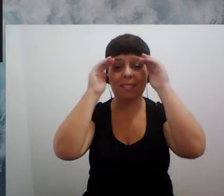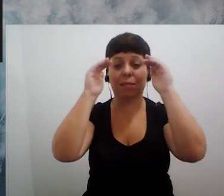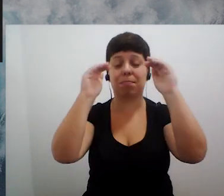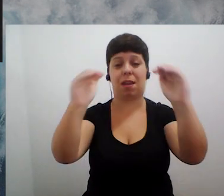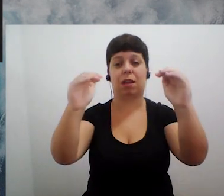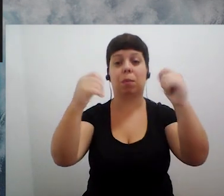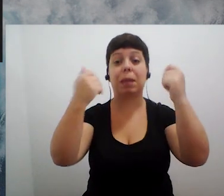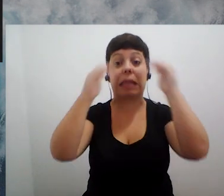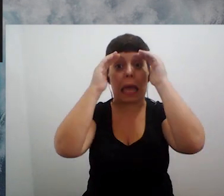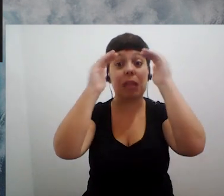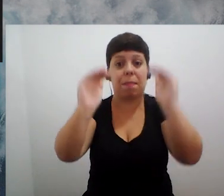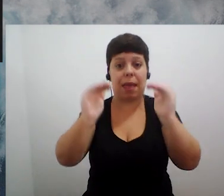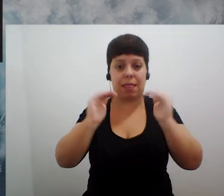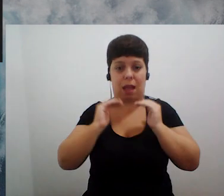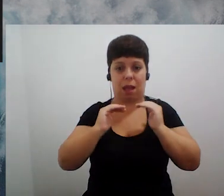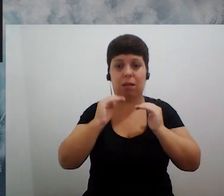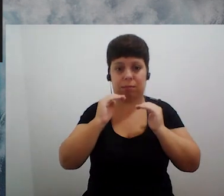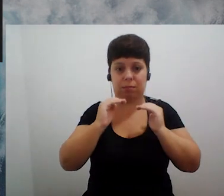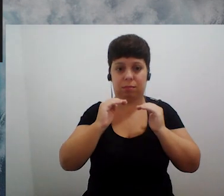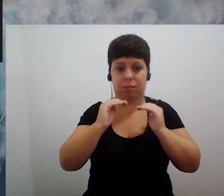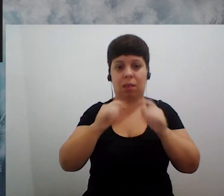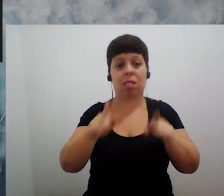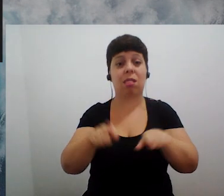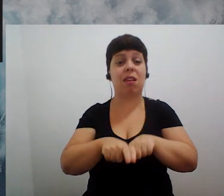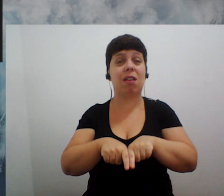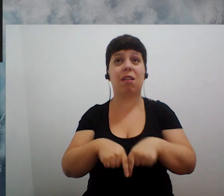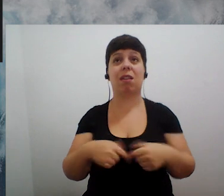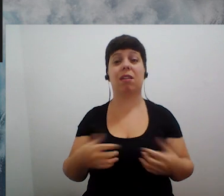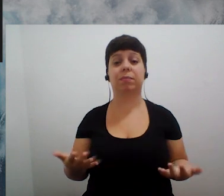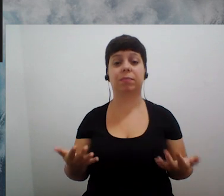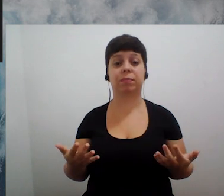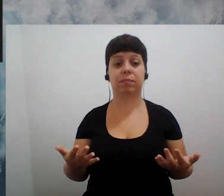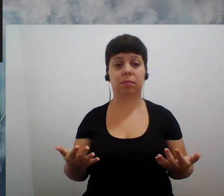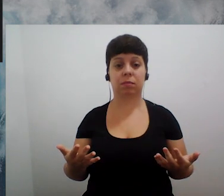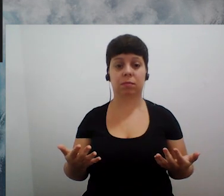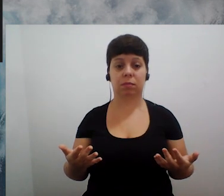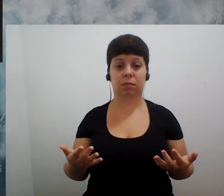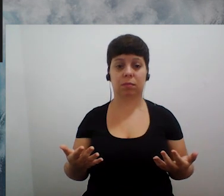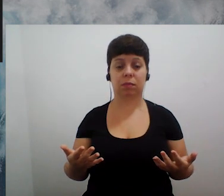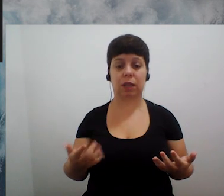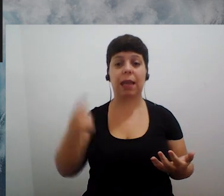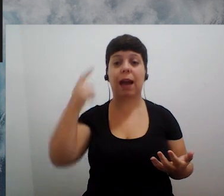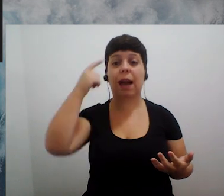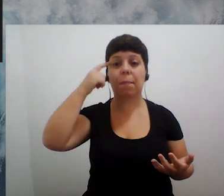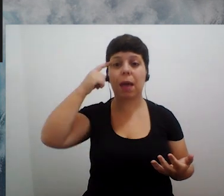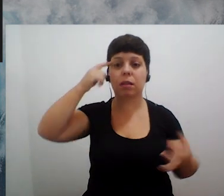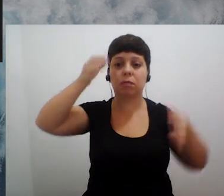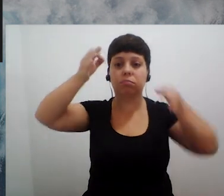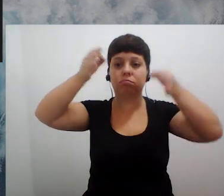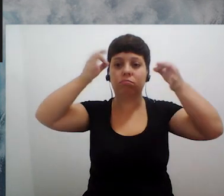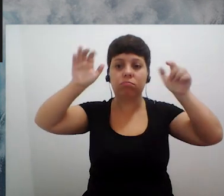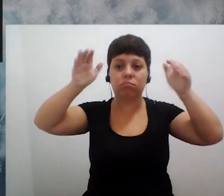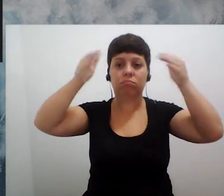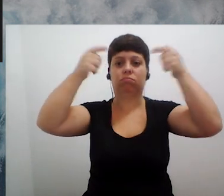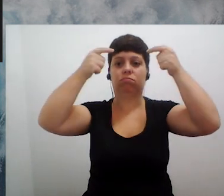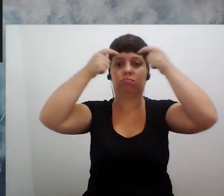voltar, né? Nós precisamos respeitar nós mesmos e colocar a cabeça no